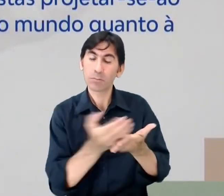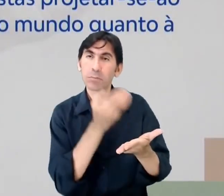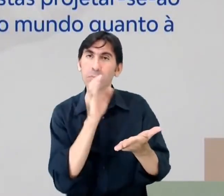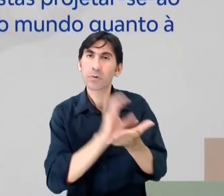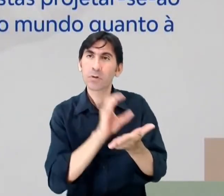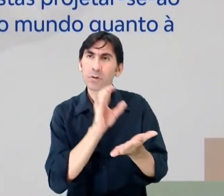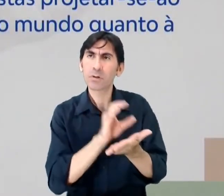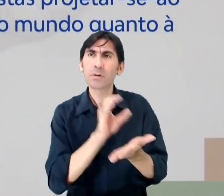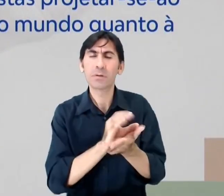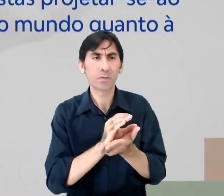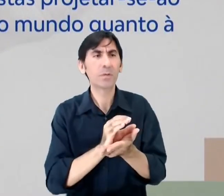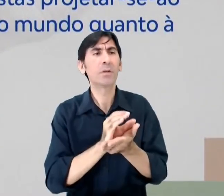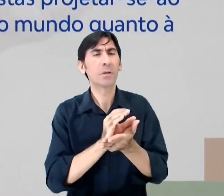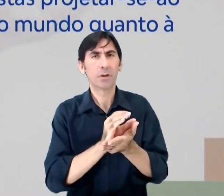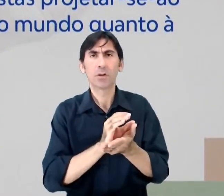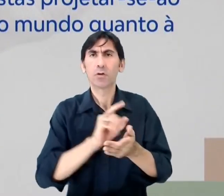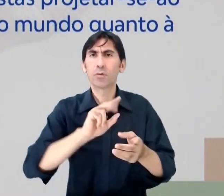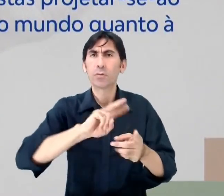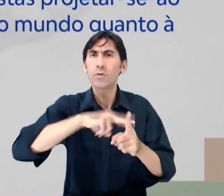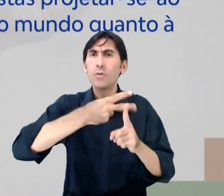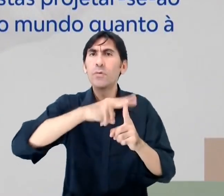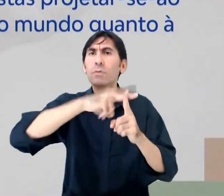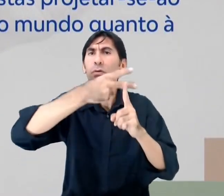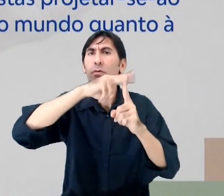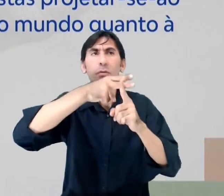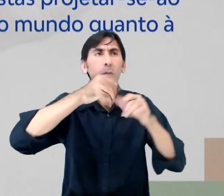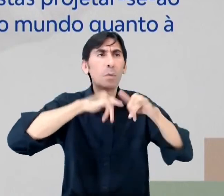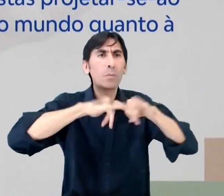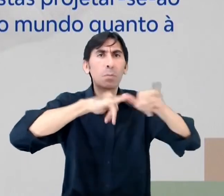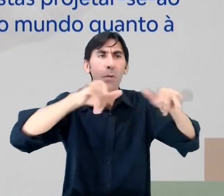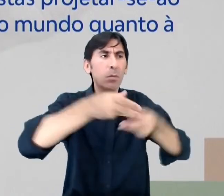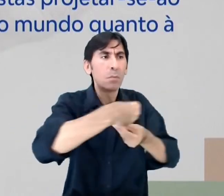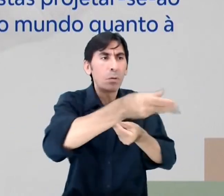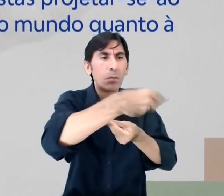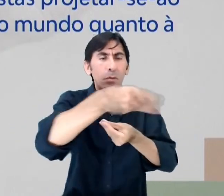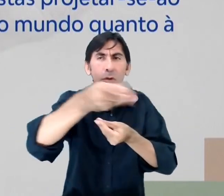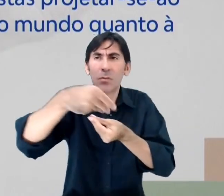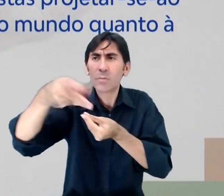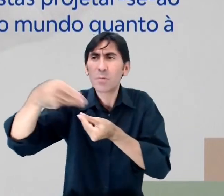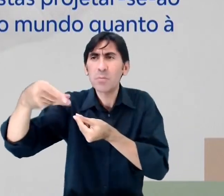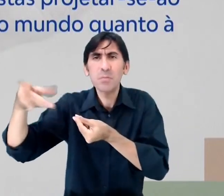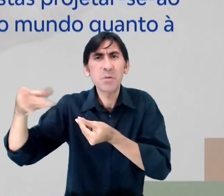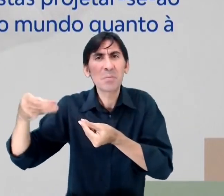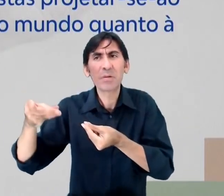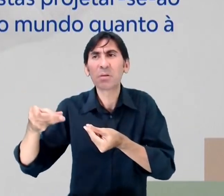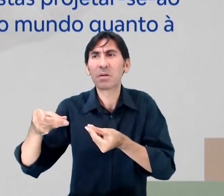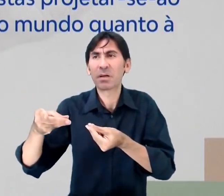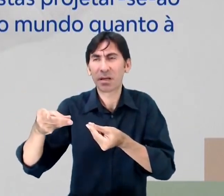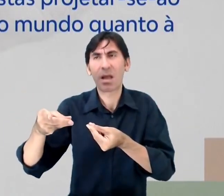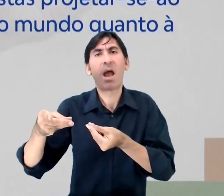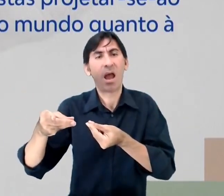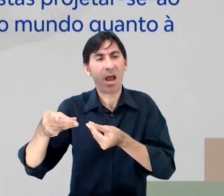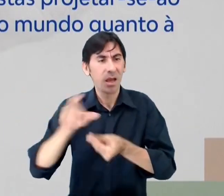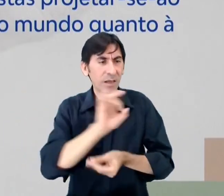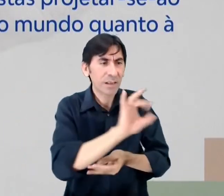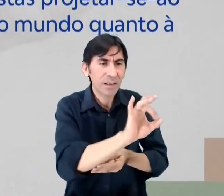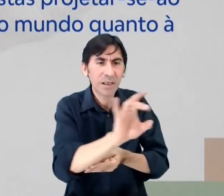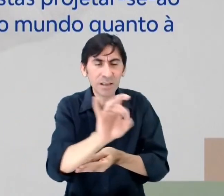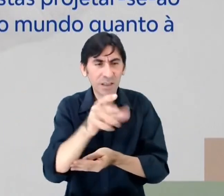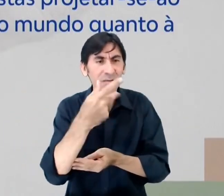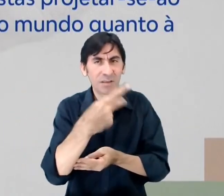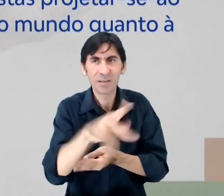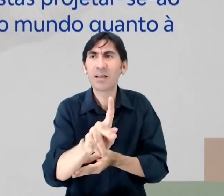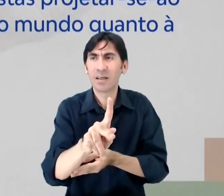ser multiplicadas e espalhadas como folhas de outono. Esses mensageiros